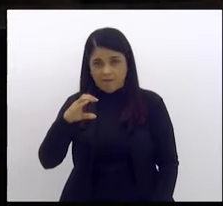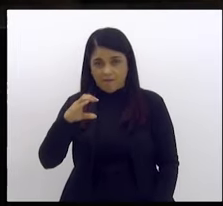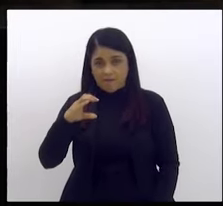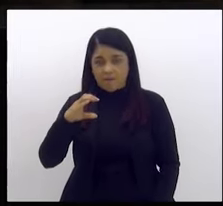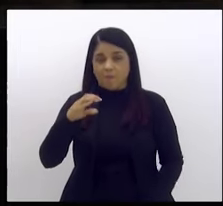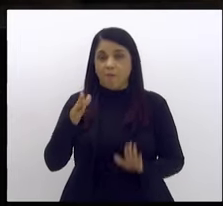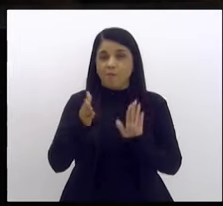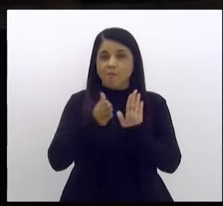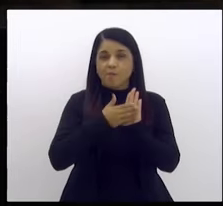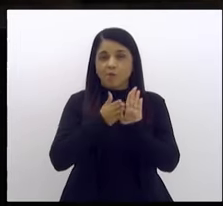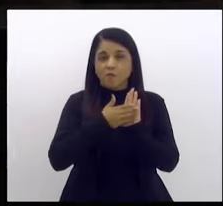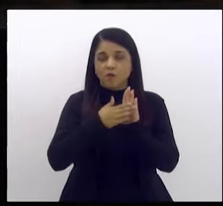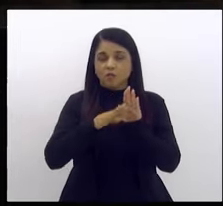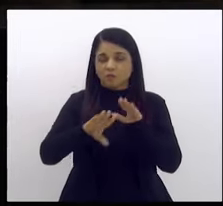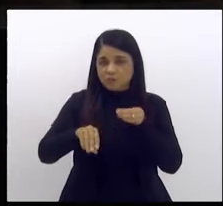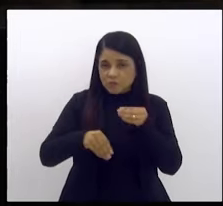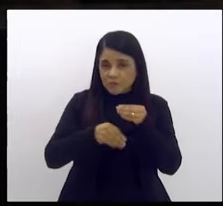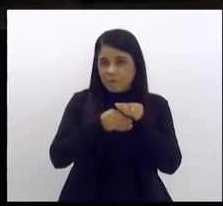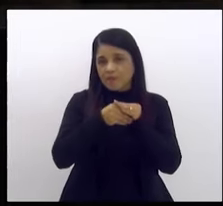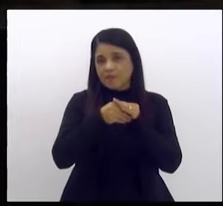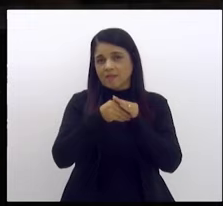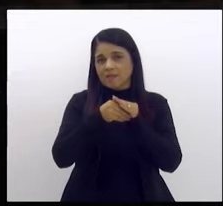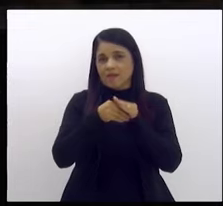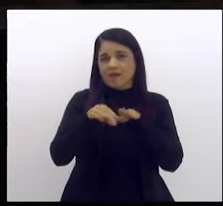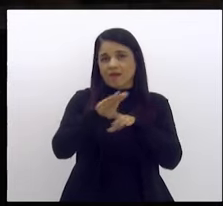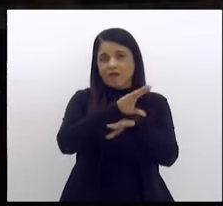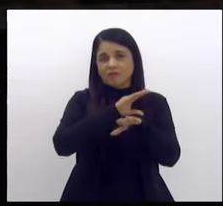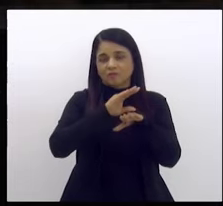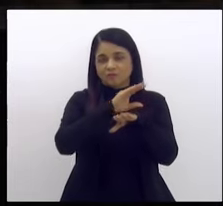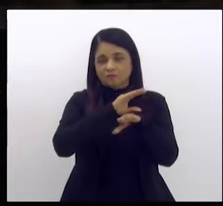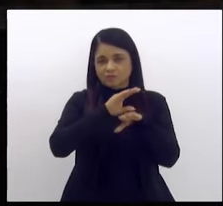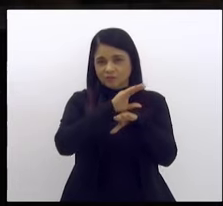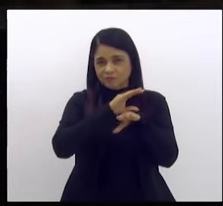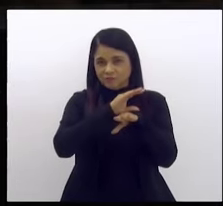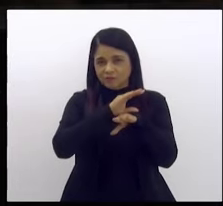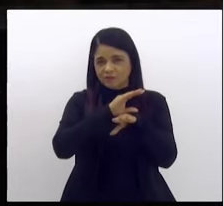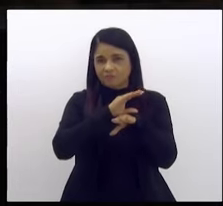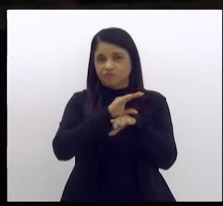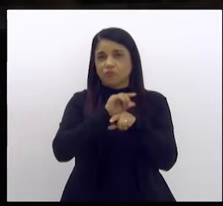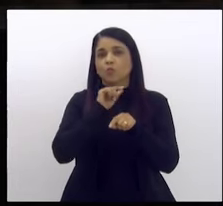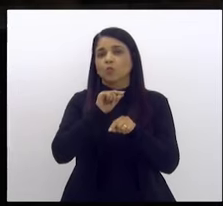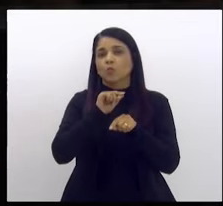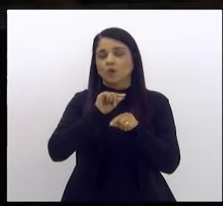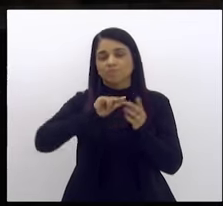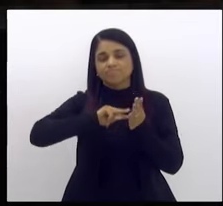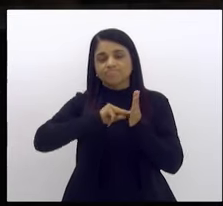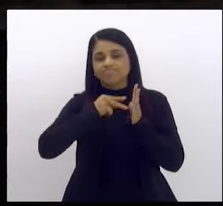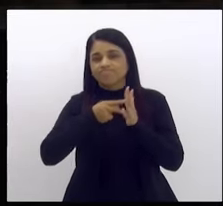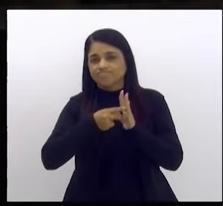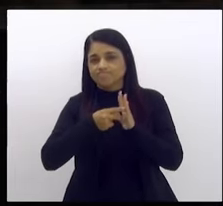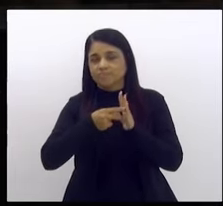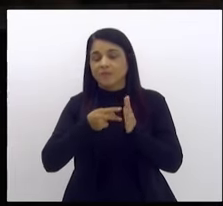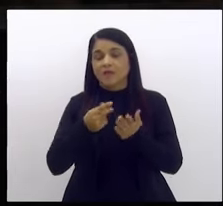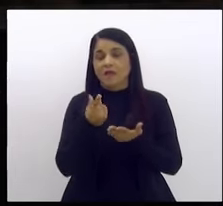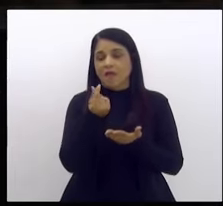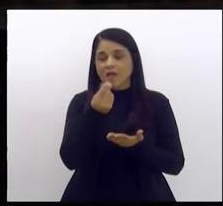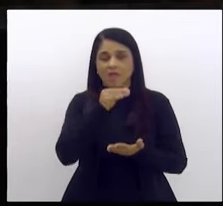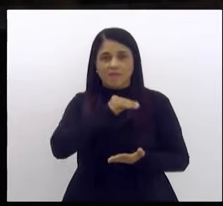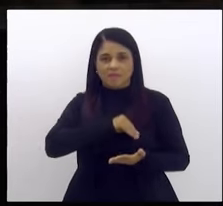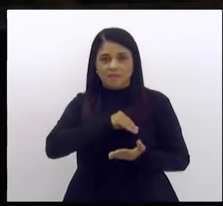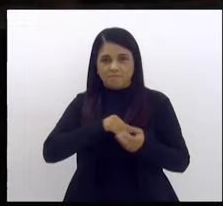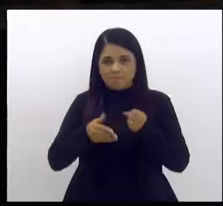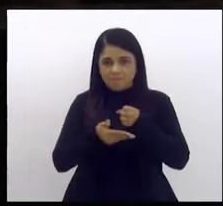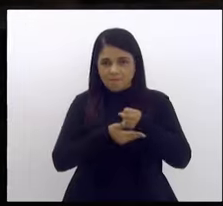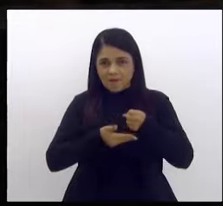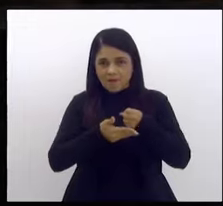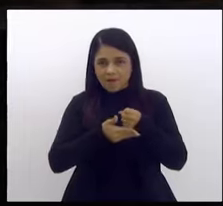uma proposta de emenda à Constituição que trata da criação da renda básica fluminense.